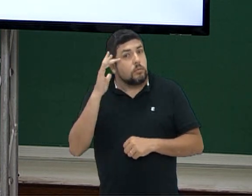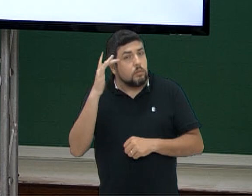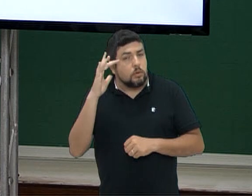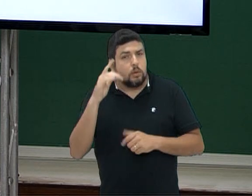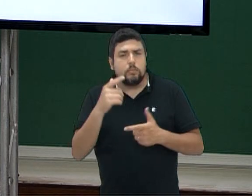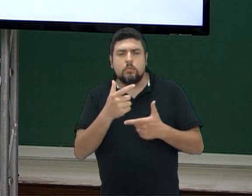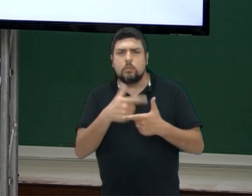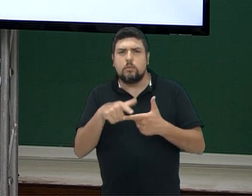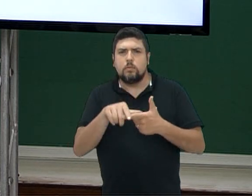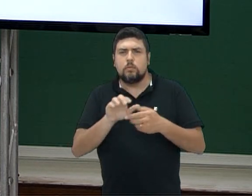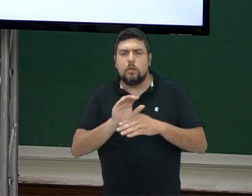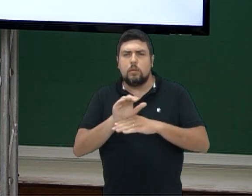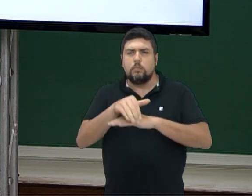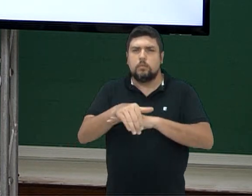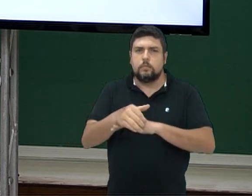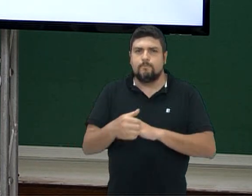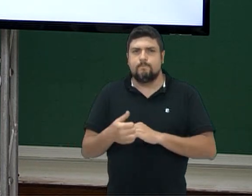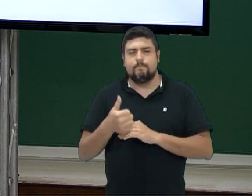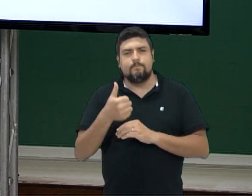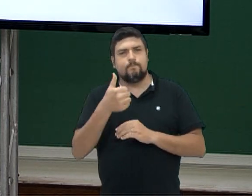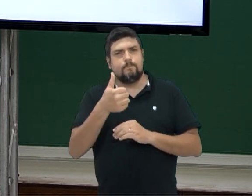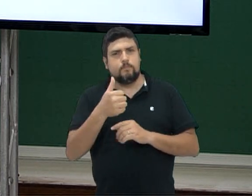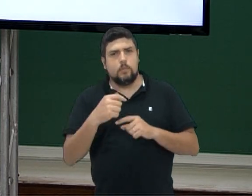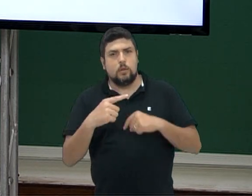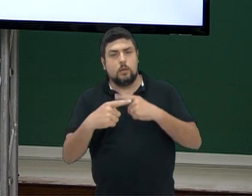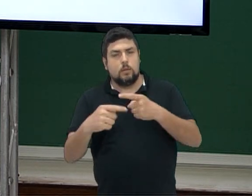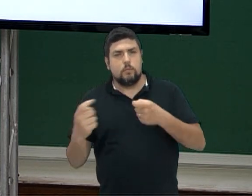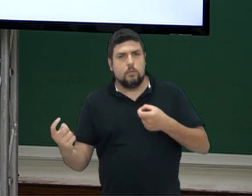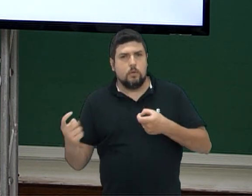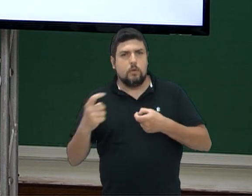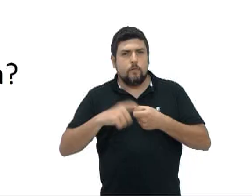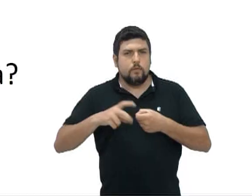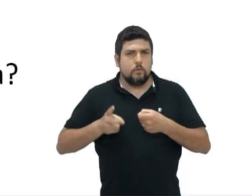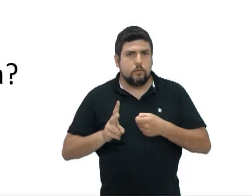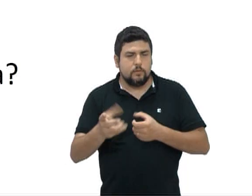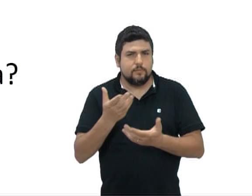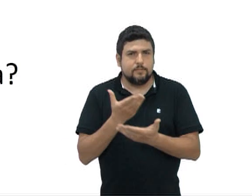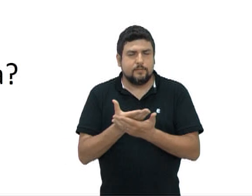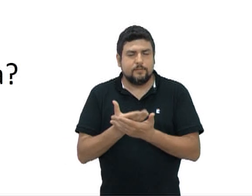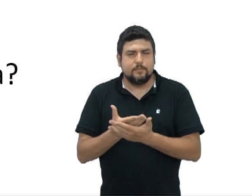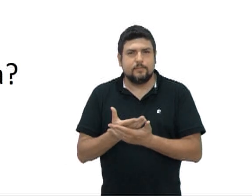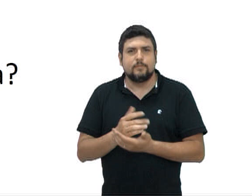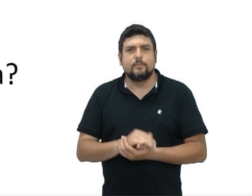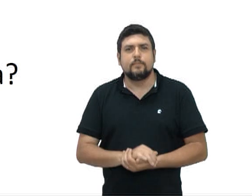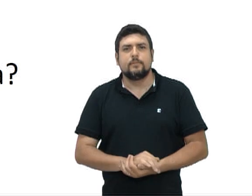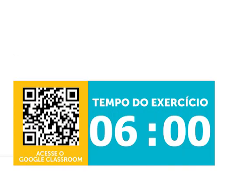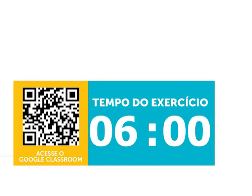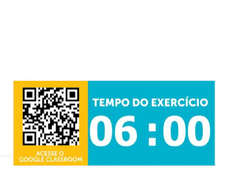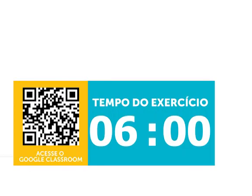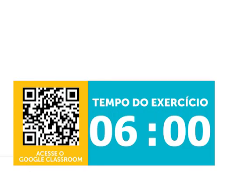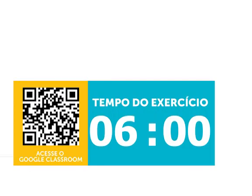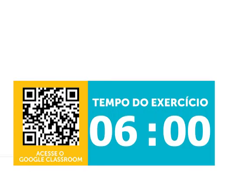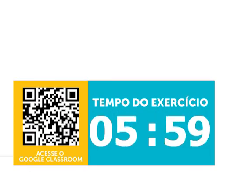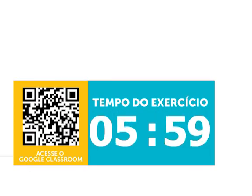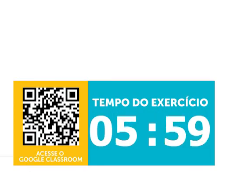para responder durante a aula. Daqui a pouquinho a gente vai dar sequência no nosso conteúdo. Ok?